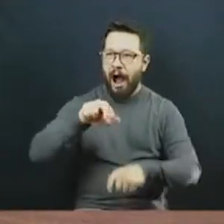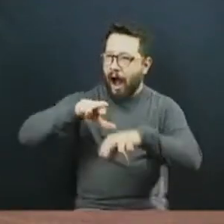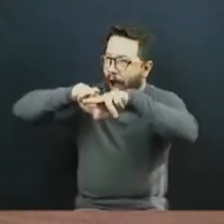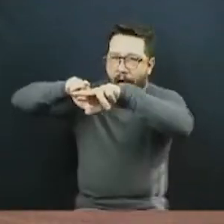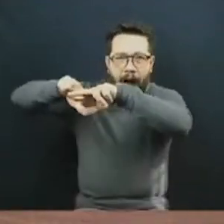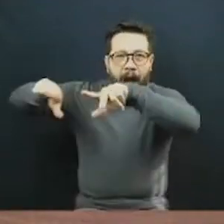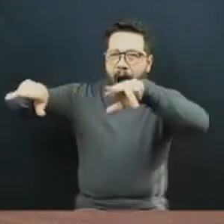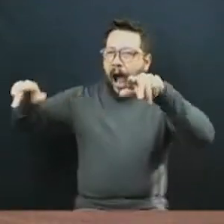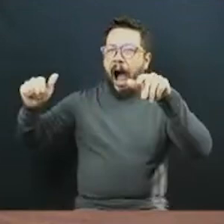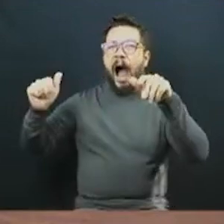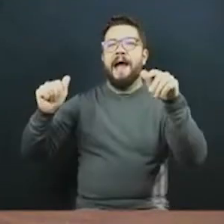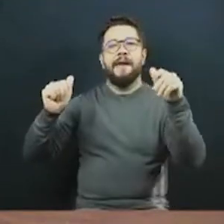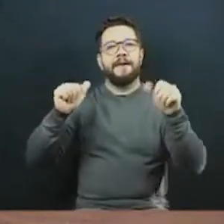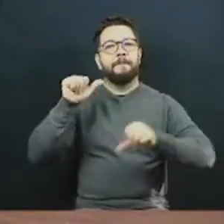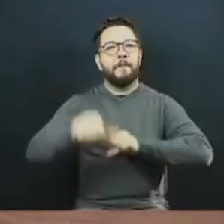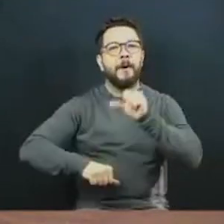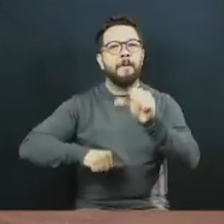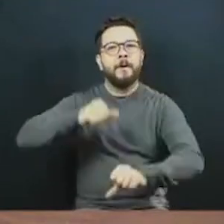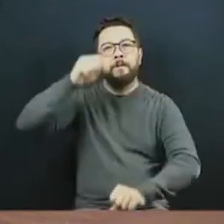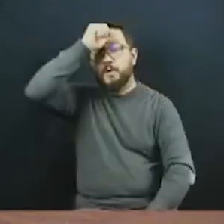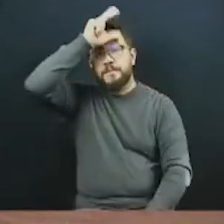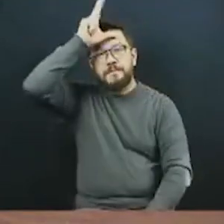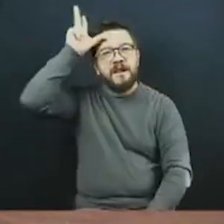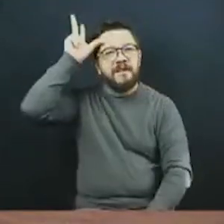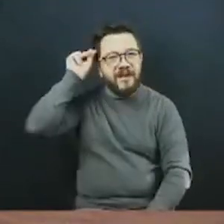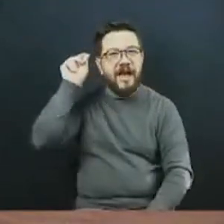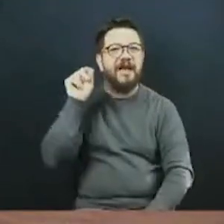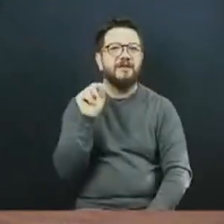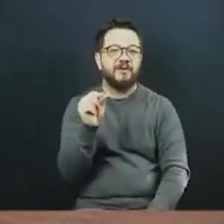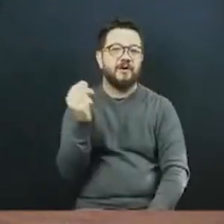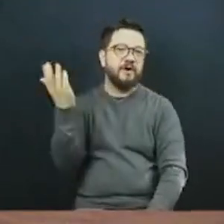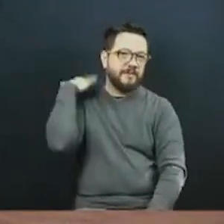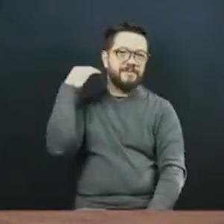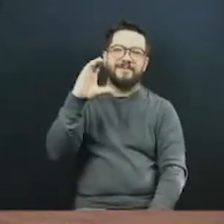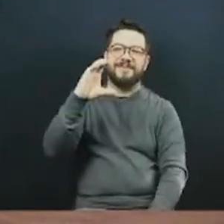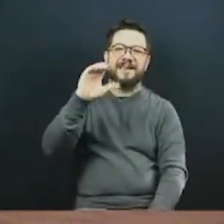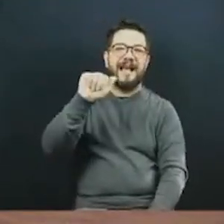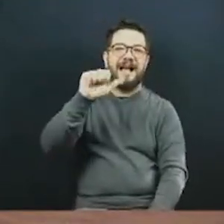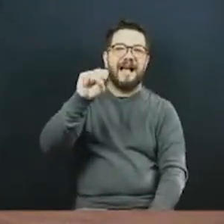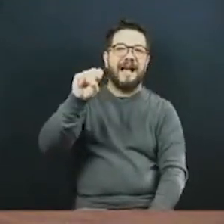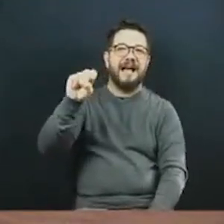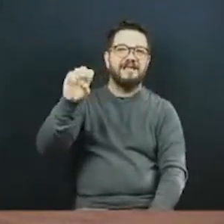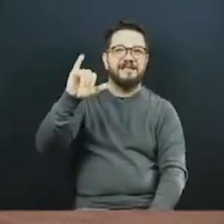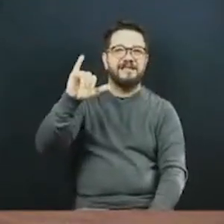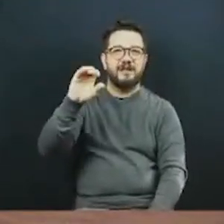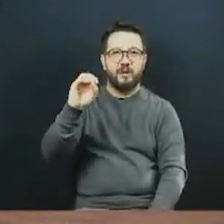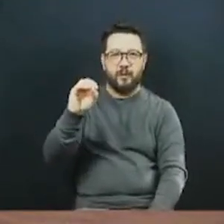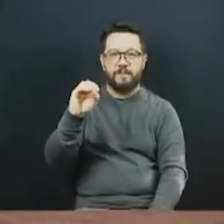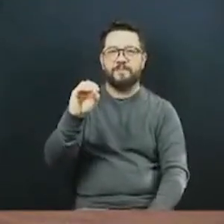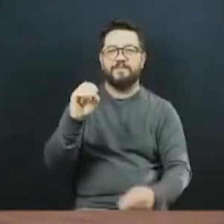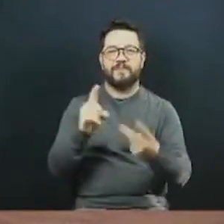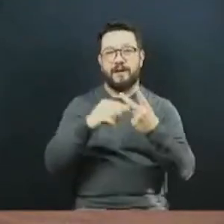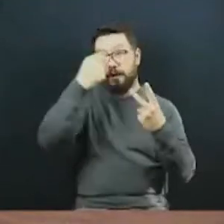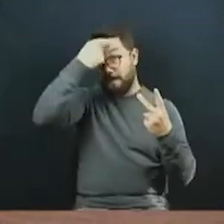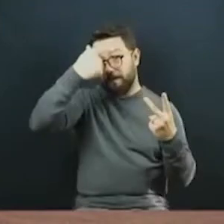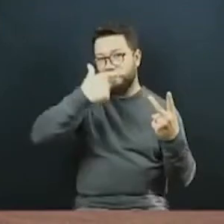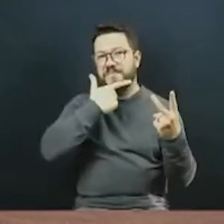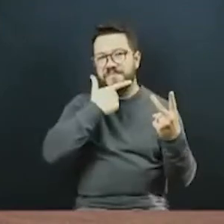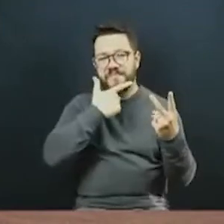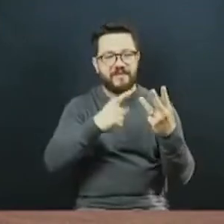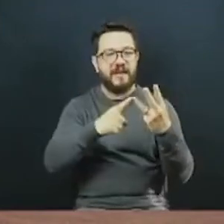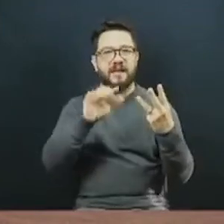obra começou lá na gestão do prefeito Cássio Taniguchi, passou pelo Beto Richa, pelo Dutti, pelo Fruit, e